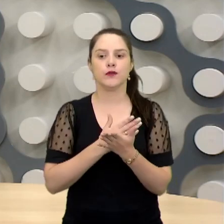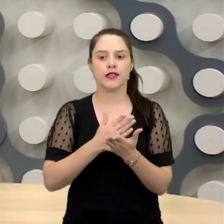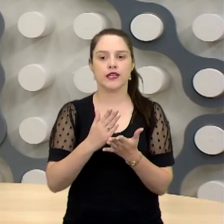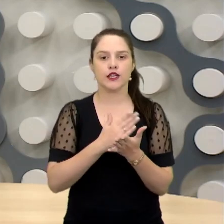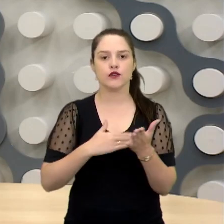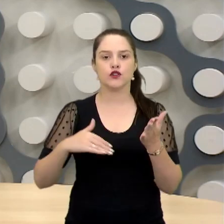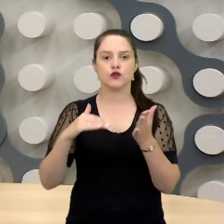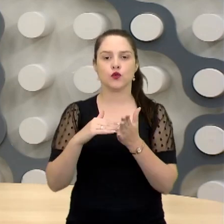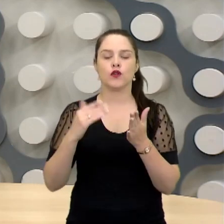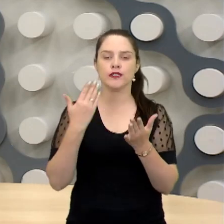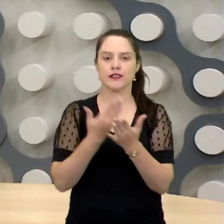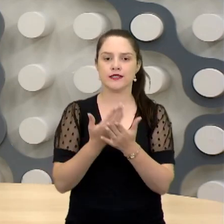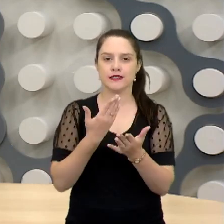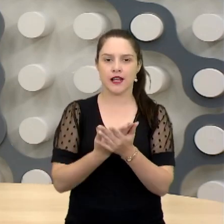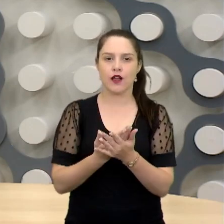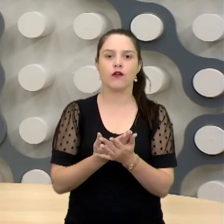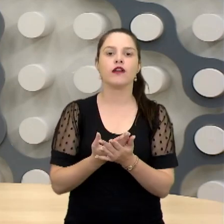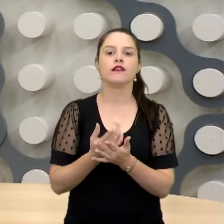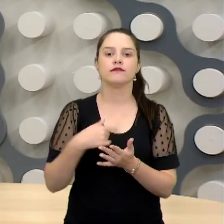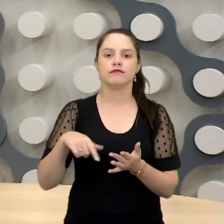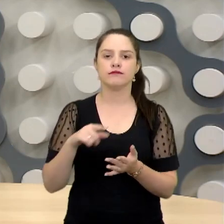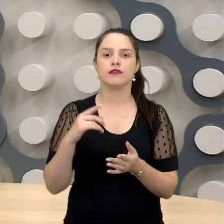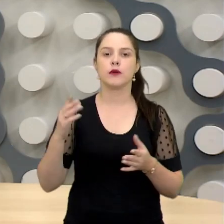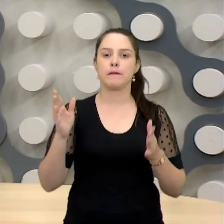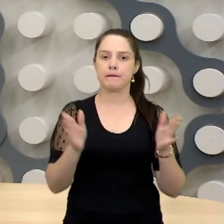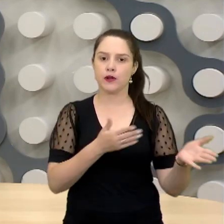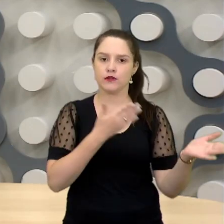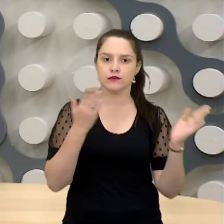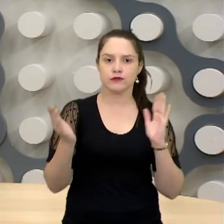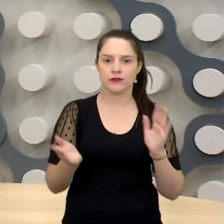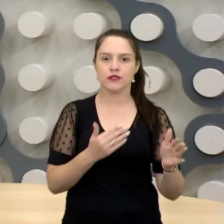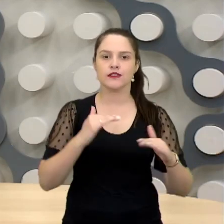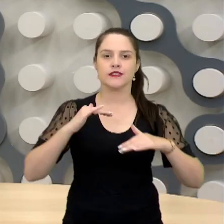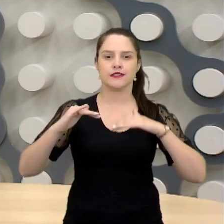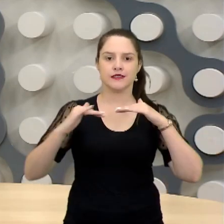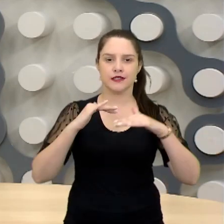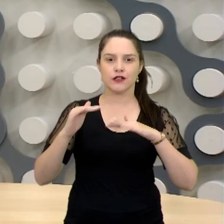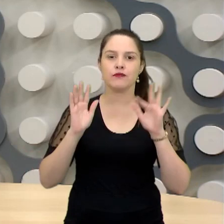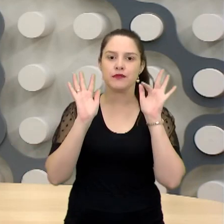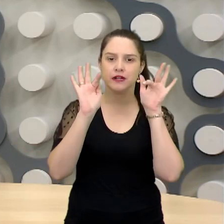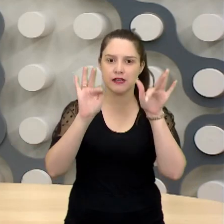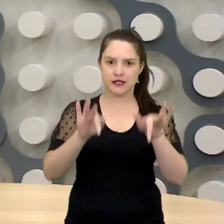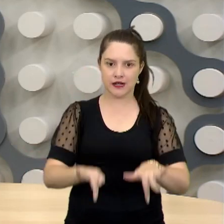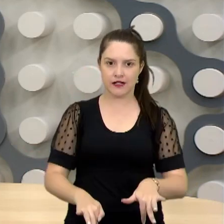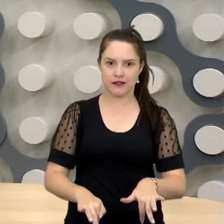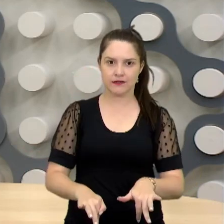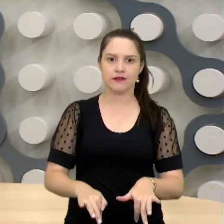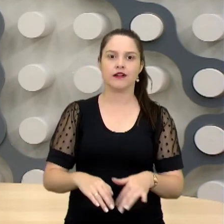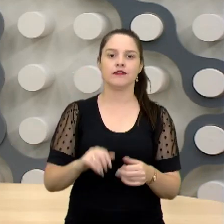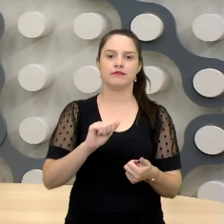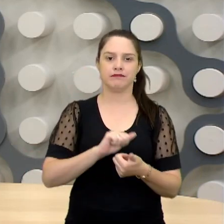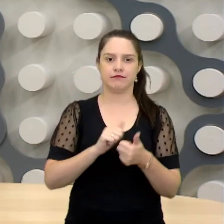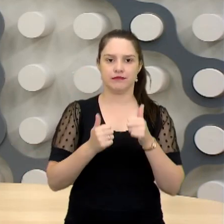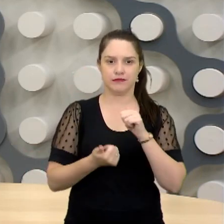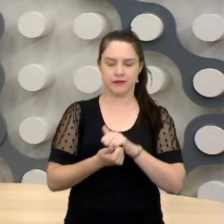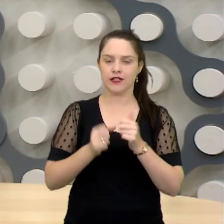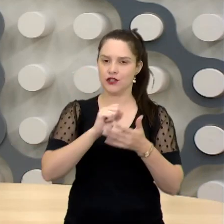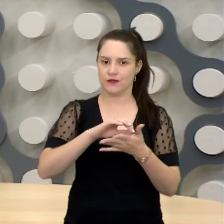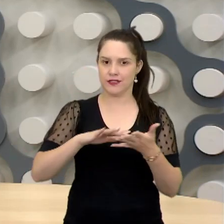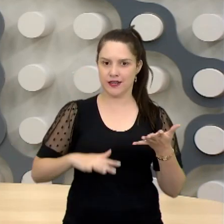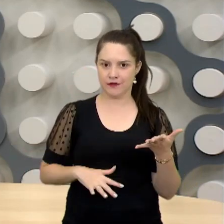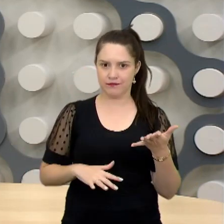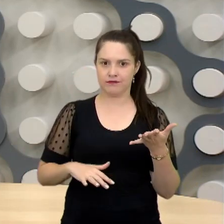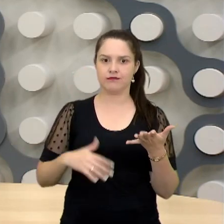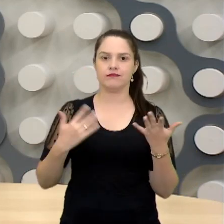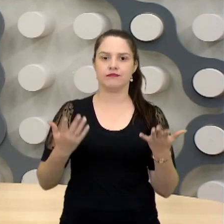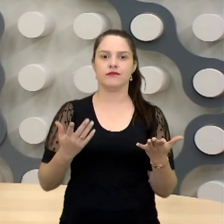todas as aulas aí, passando aí pela introdução, desenvolvimento e finalizando aí na sistematização das atividades, tá,